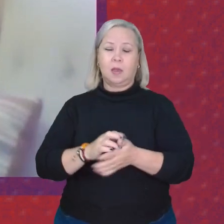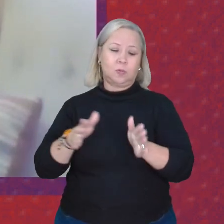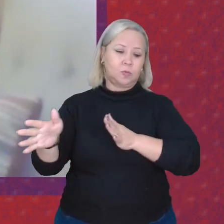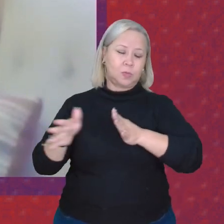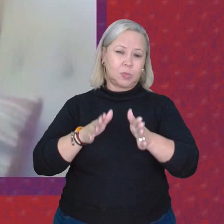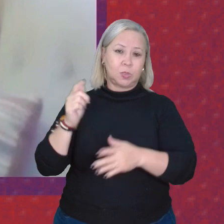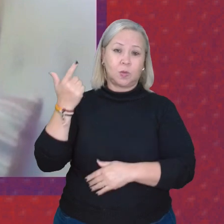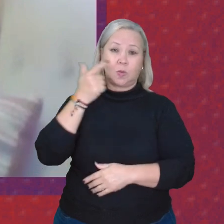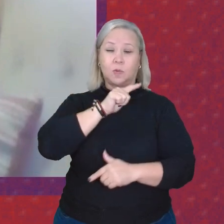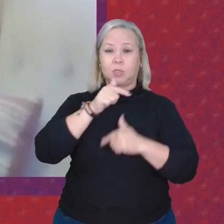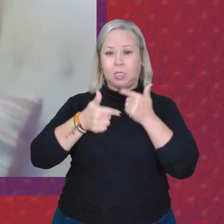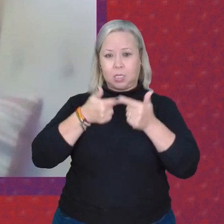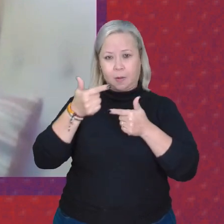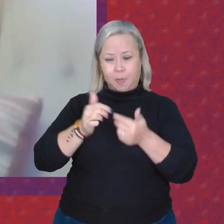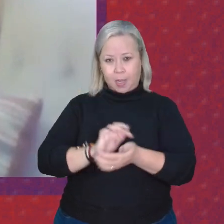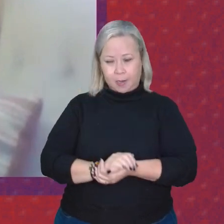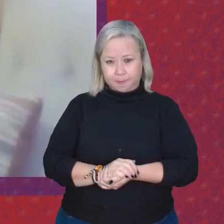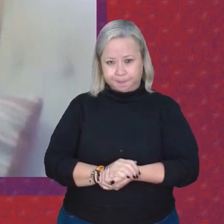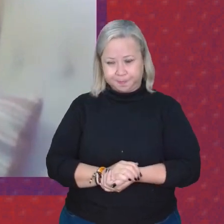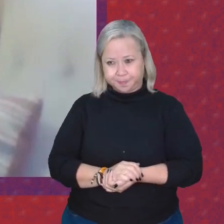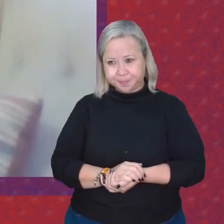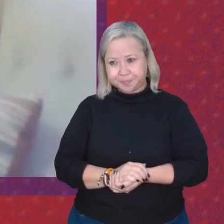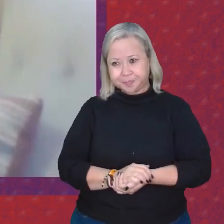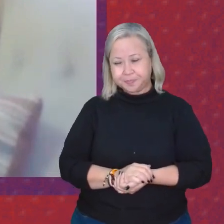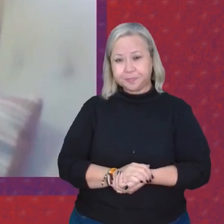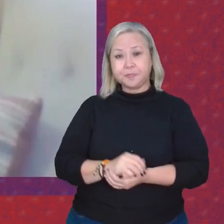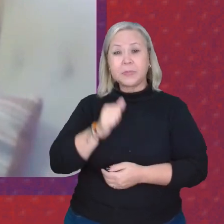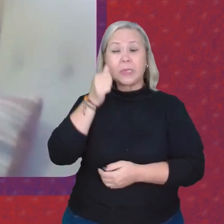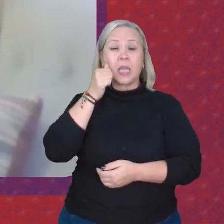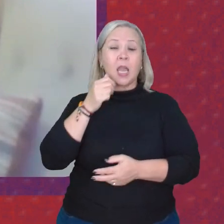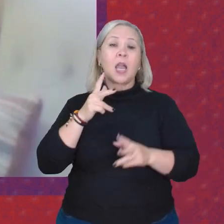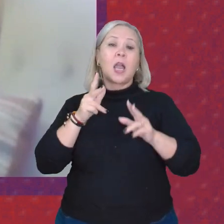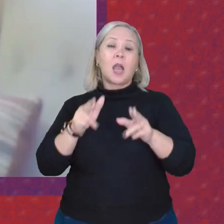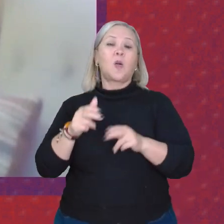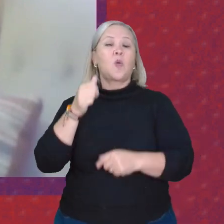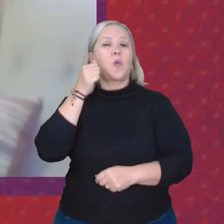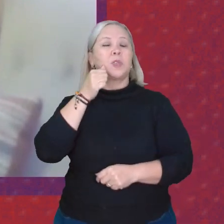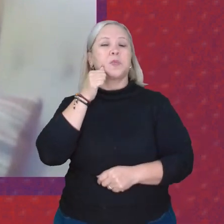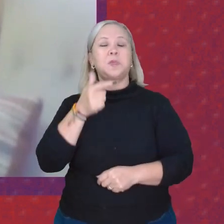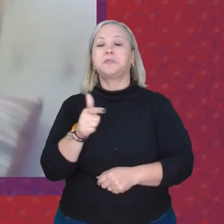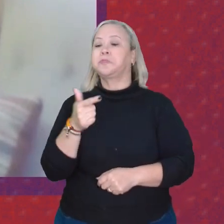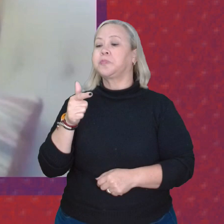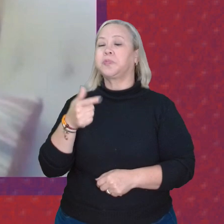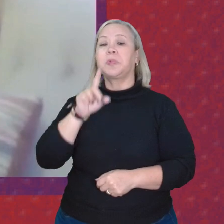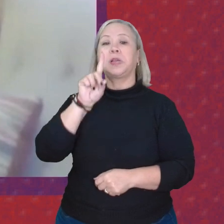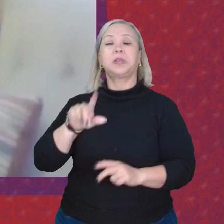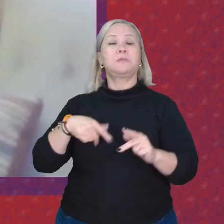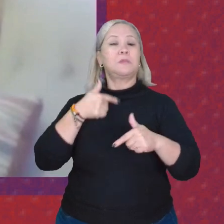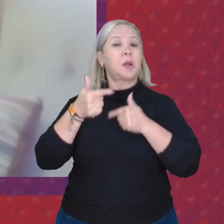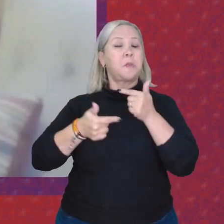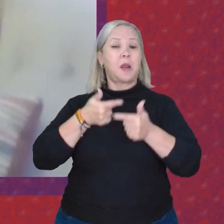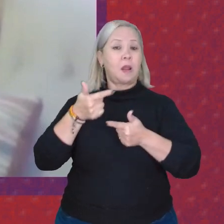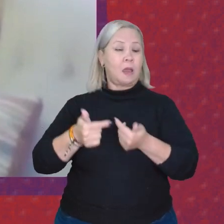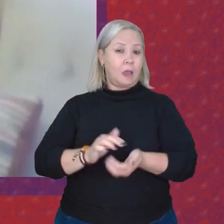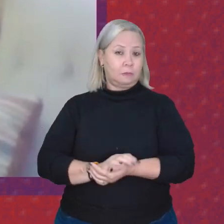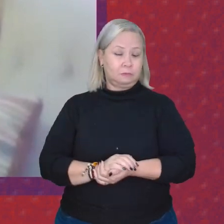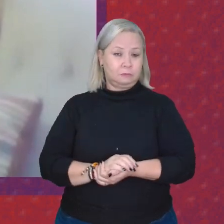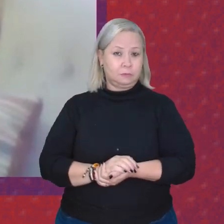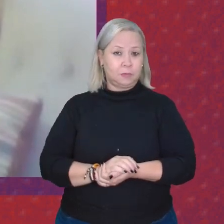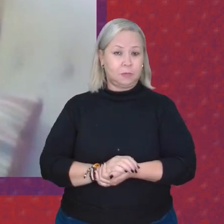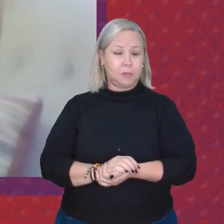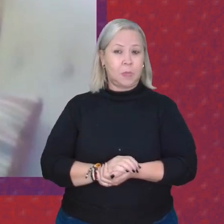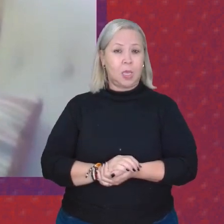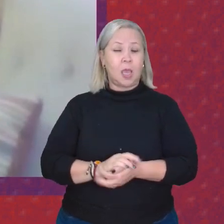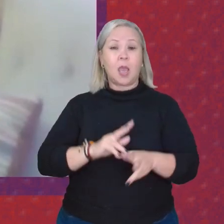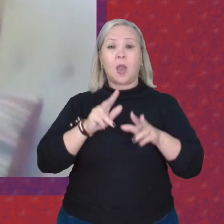trabalho. É como se as mulheres não tivessem direito ao trabalho. É como se